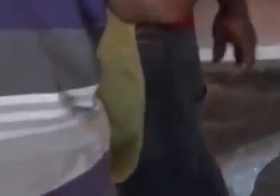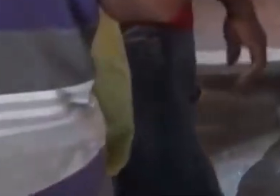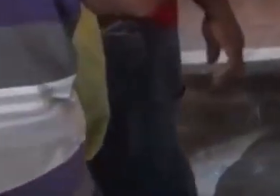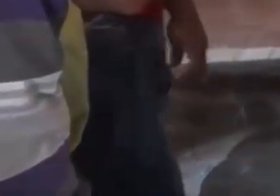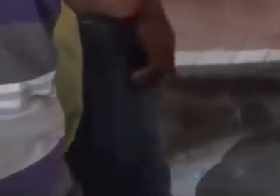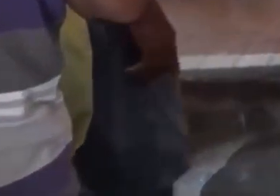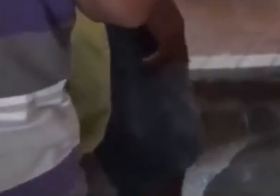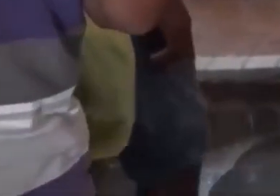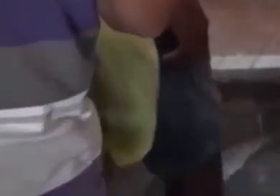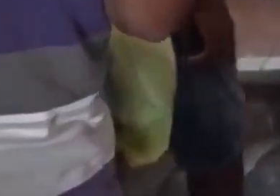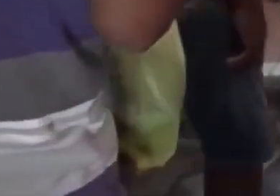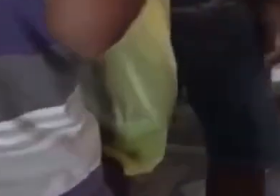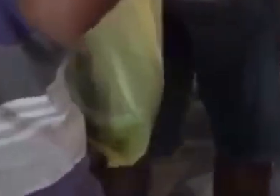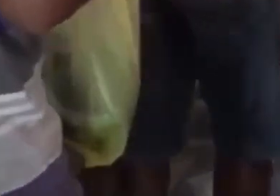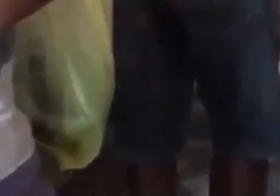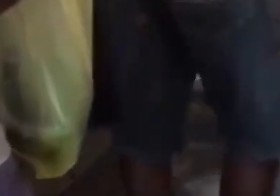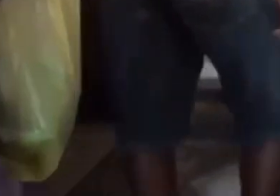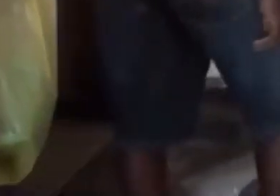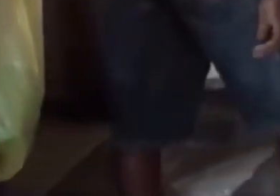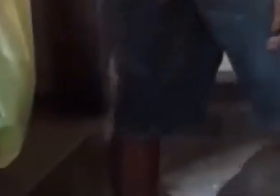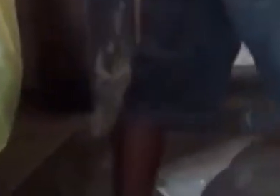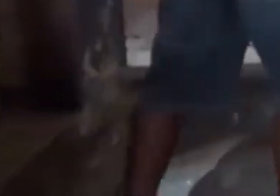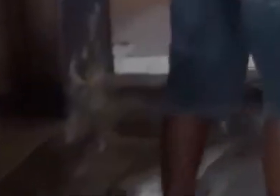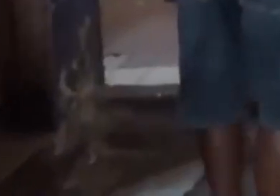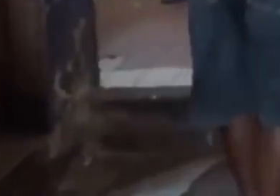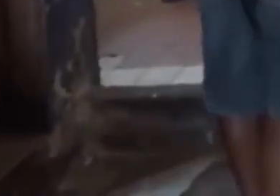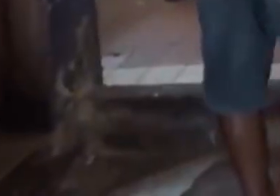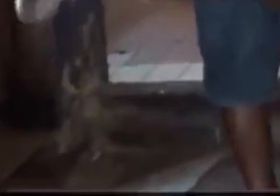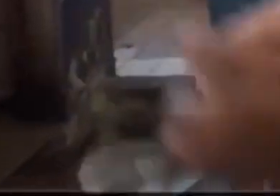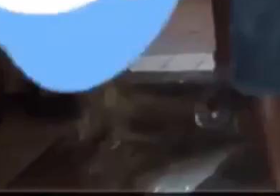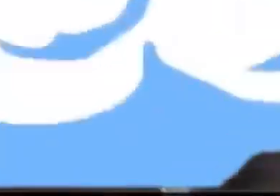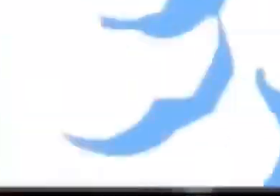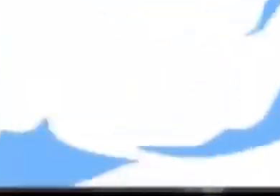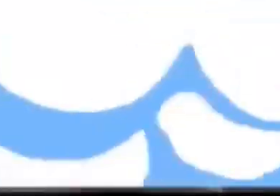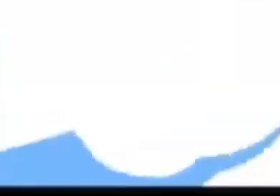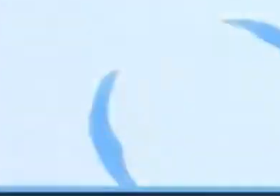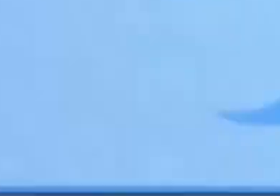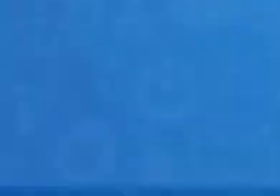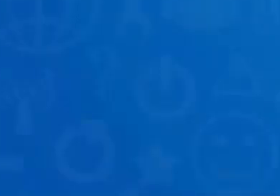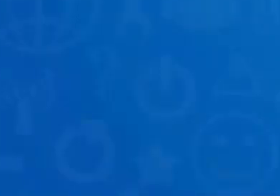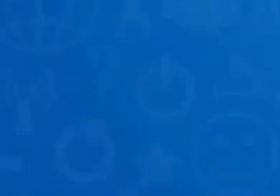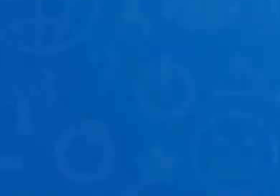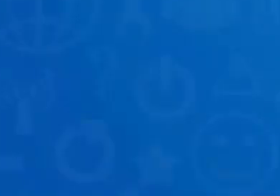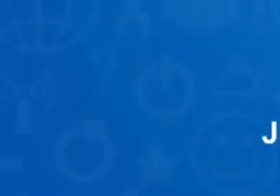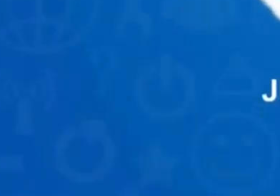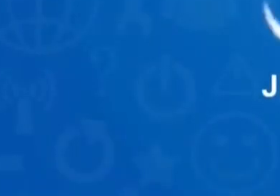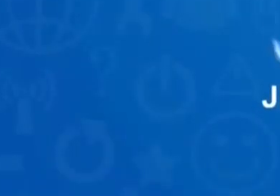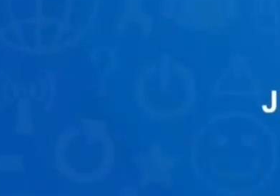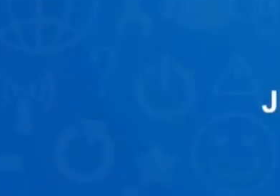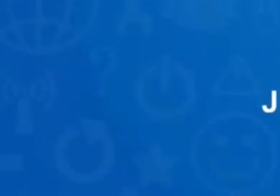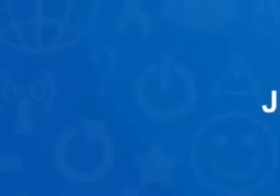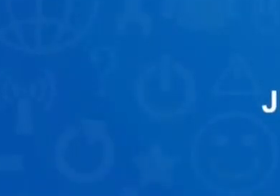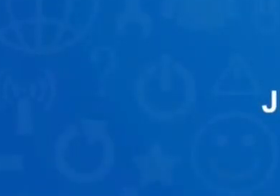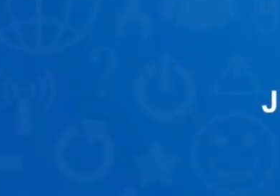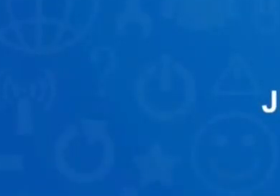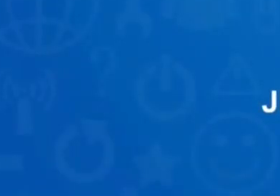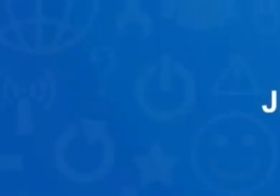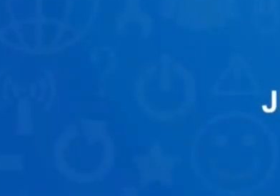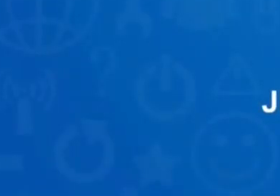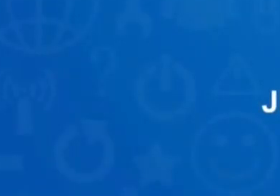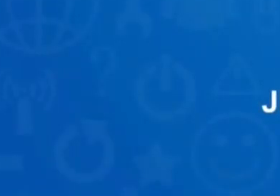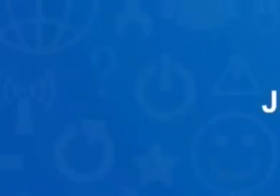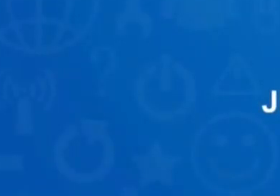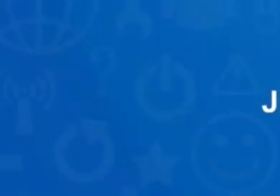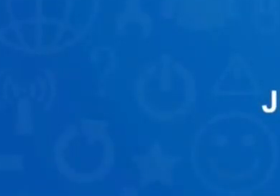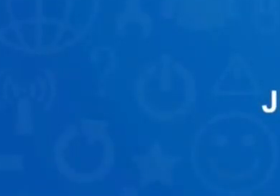É proibido cochilar. A poeira sobe, suor desce, a gente vê o